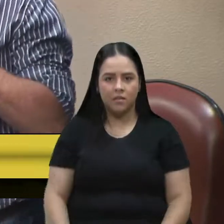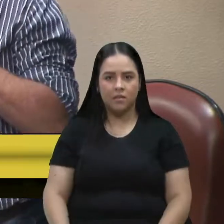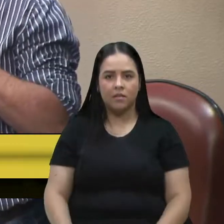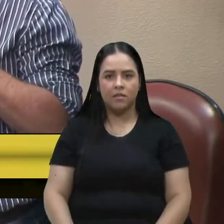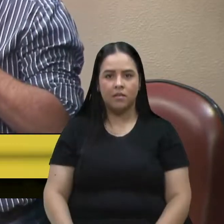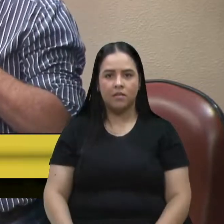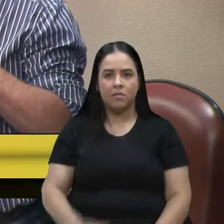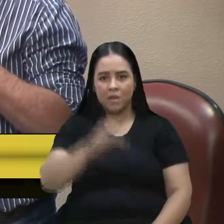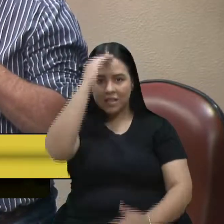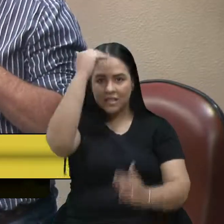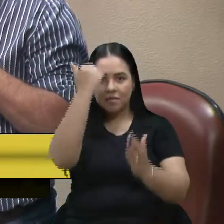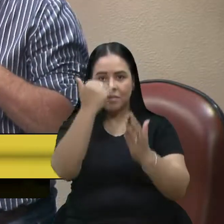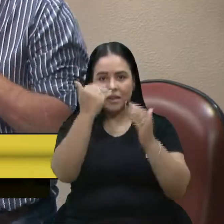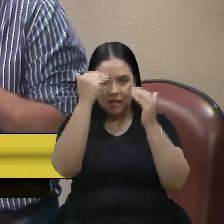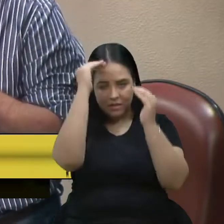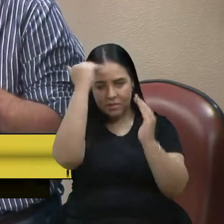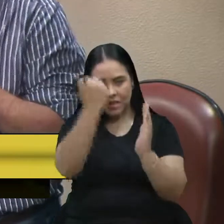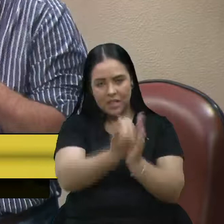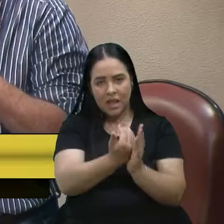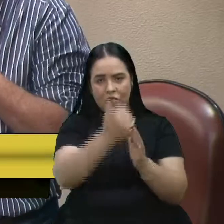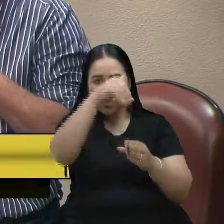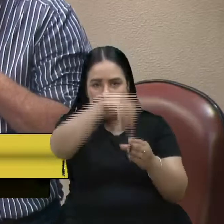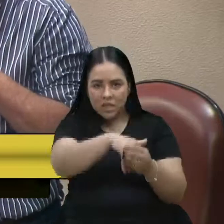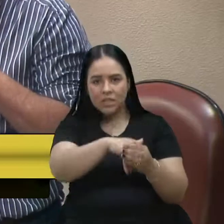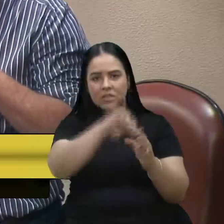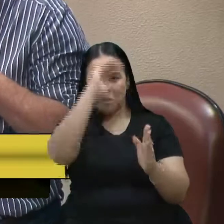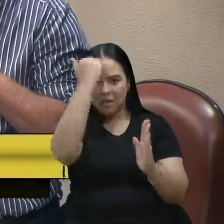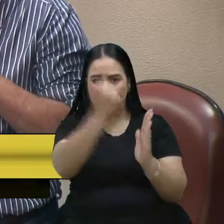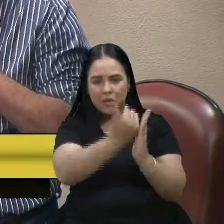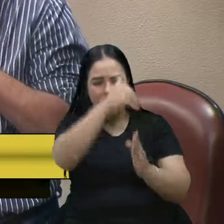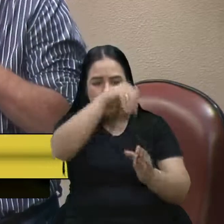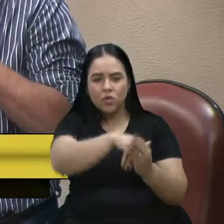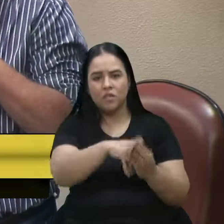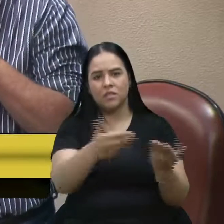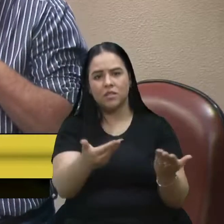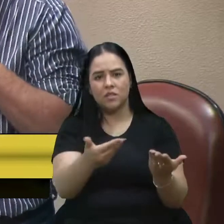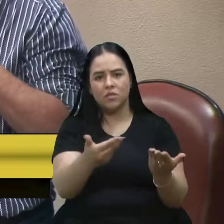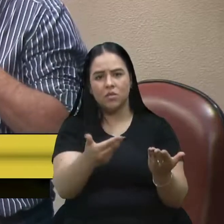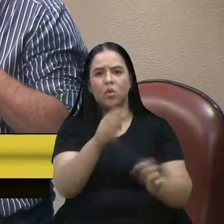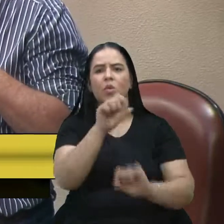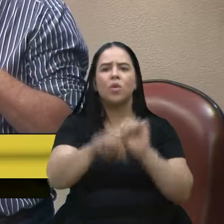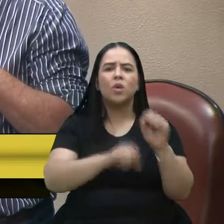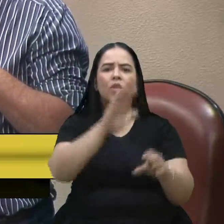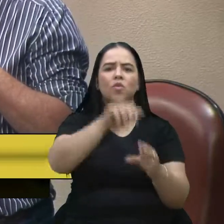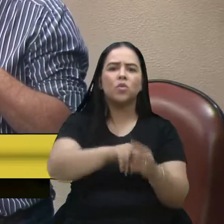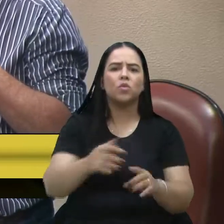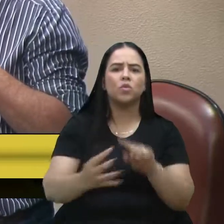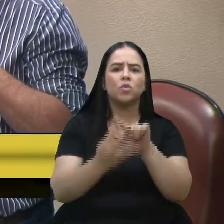as urnas. Vamos respeitar as urnas. Quem votou nas 4 bancadas?